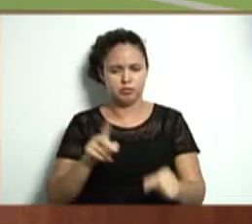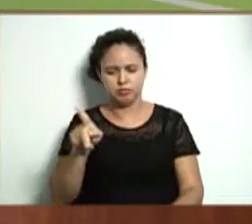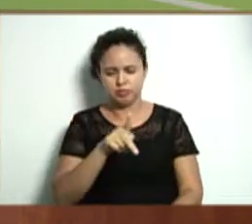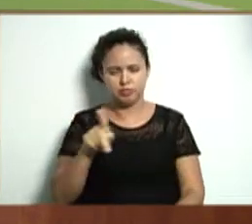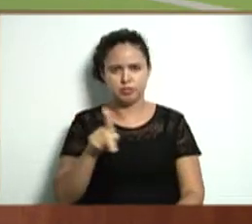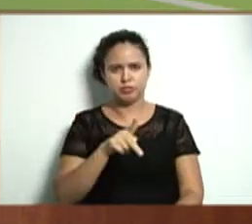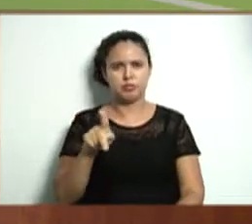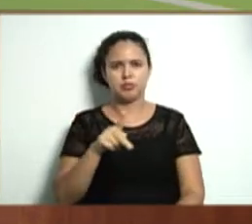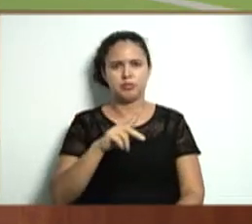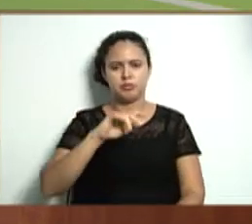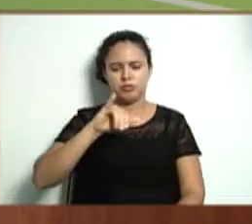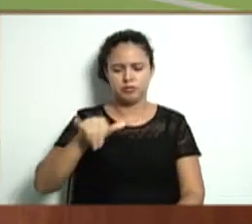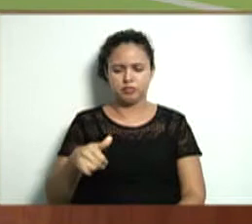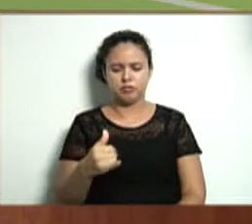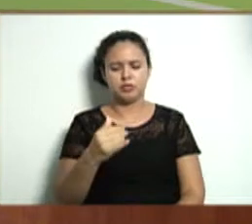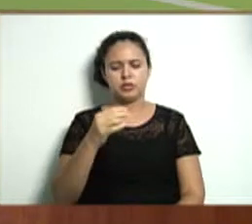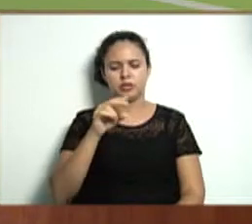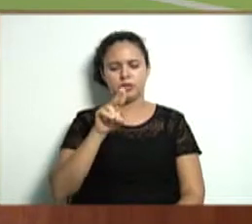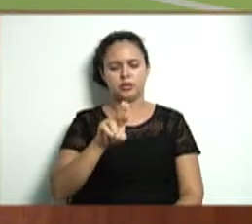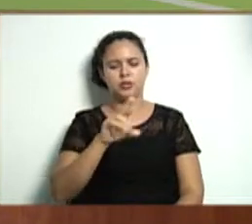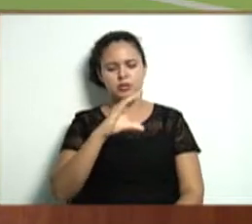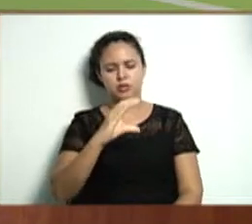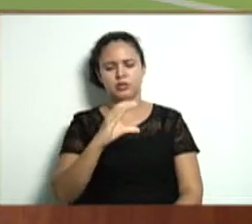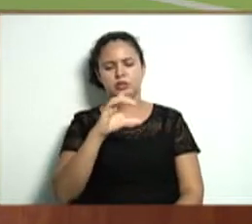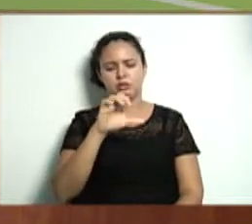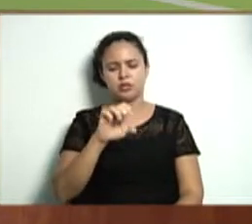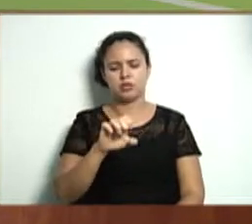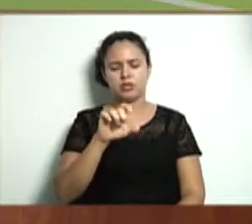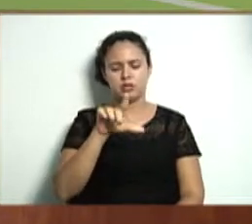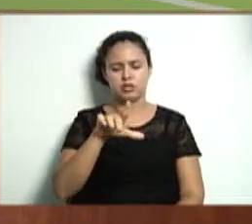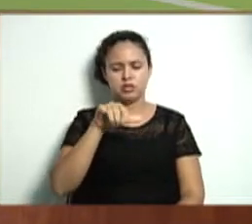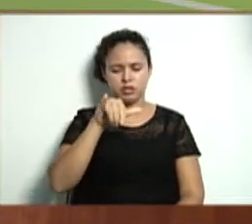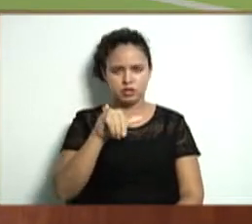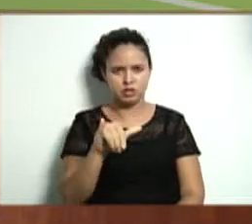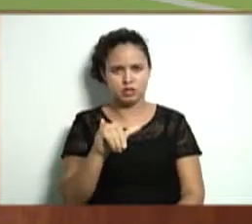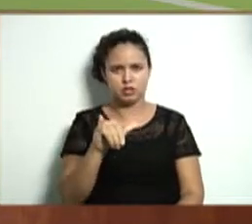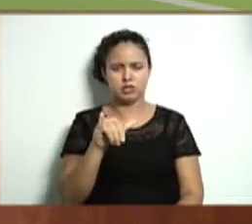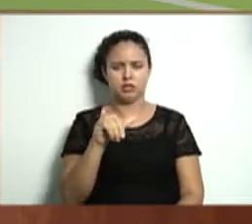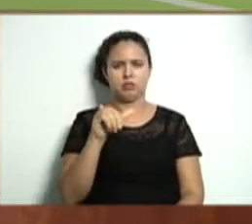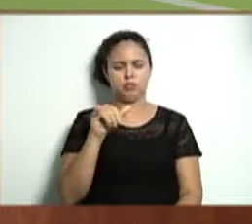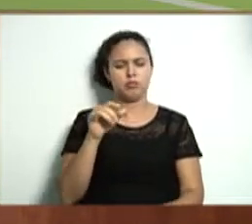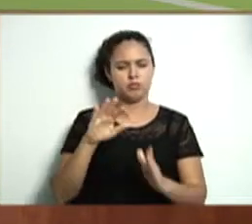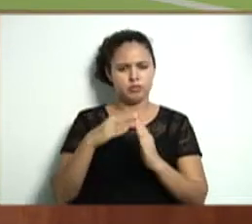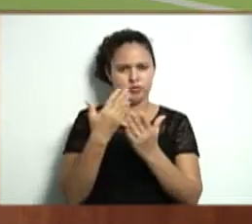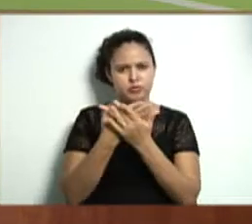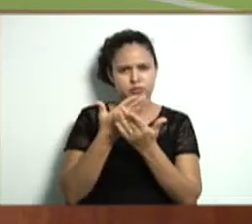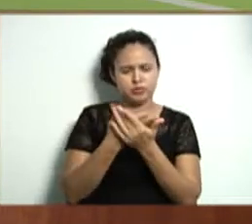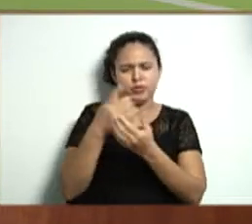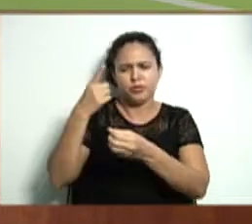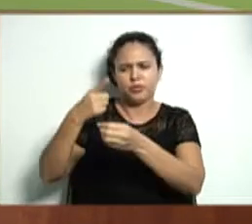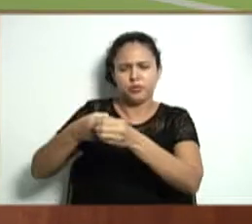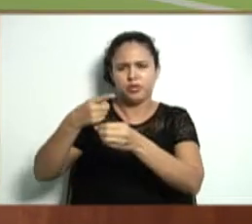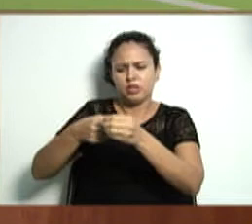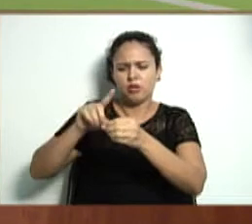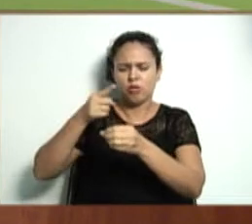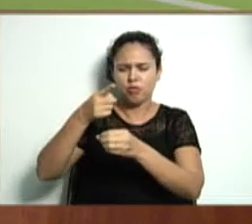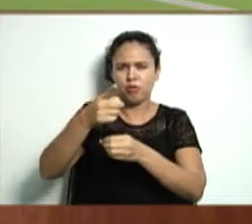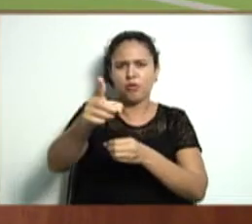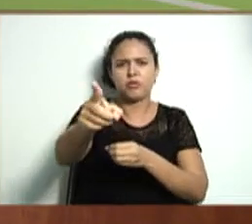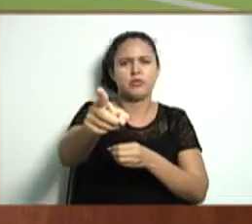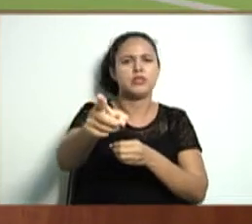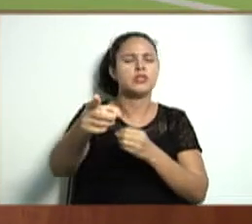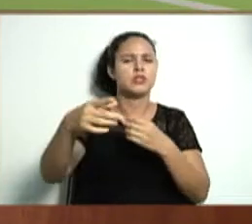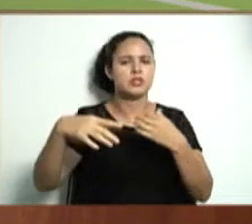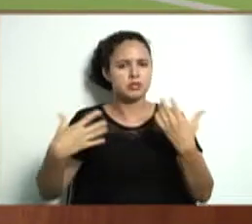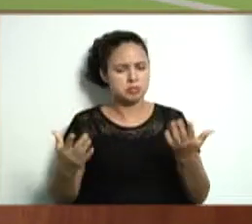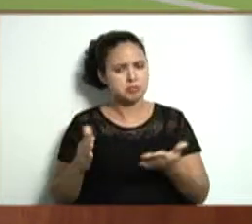professora Jusceli, lá da escola Ana Neide Alta Floresta. Parabéns para você, estudante que acertou.